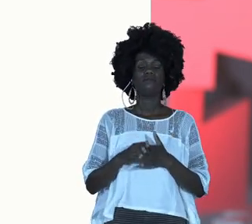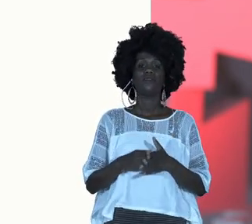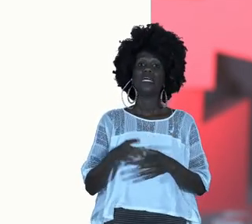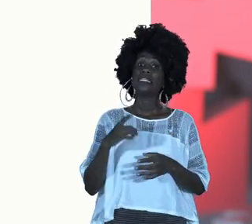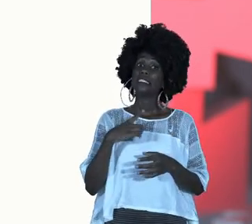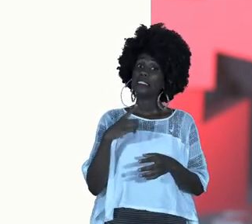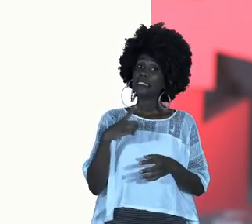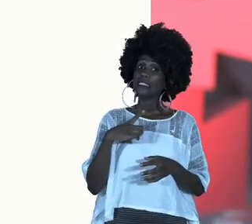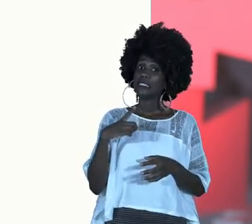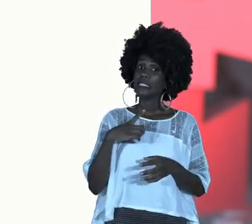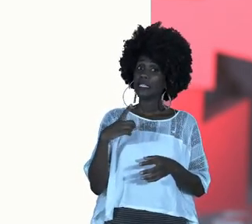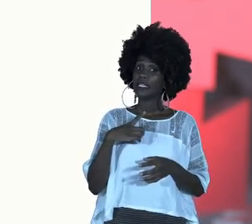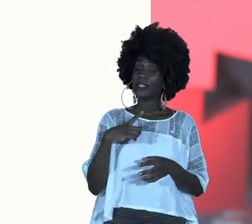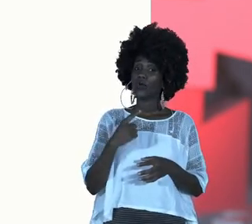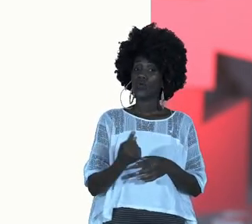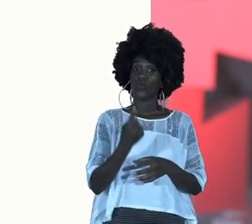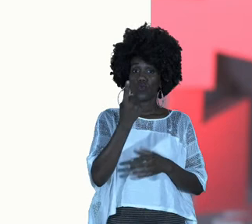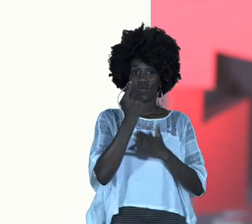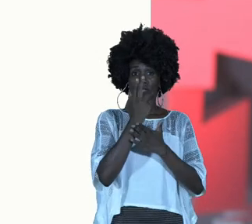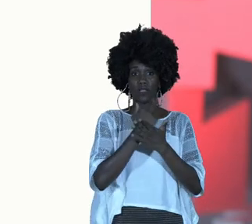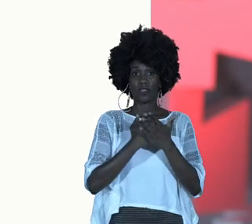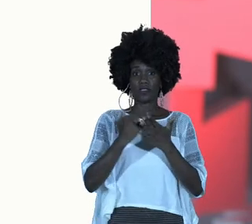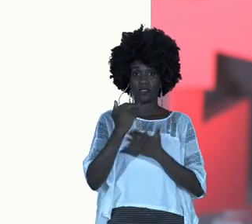Aqui a gente tem em desenho